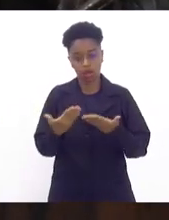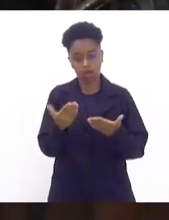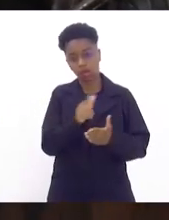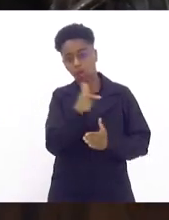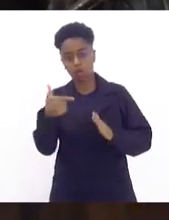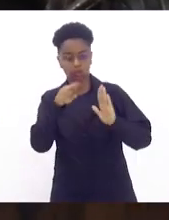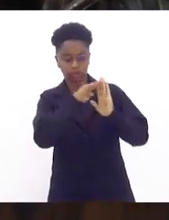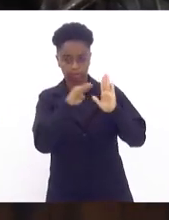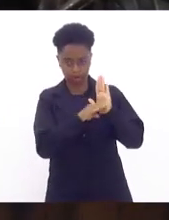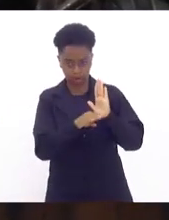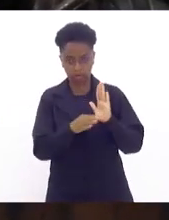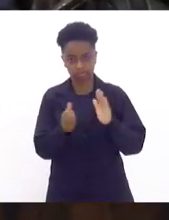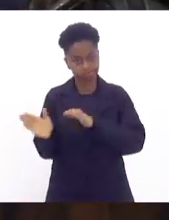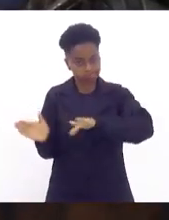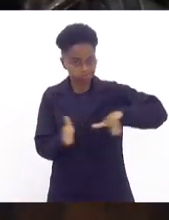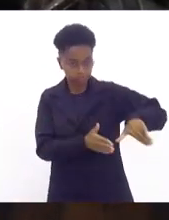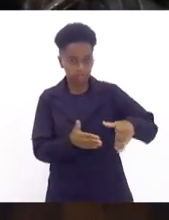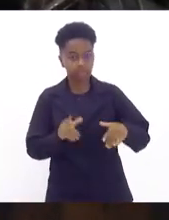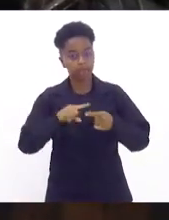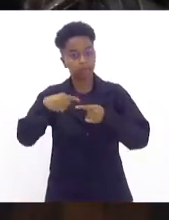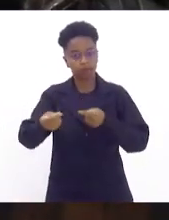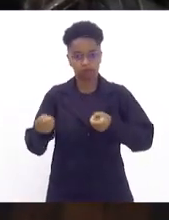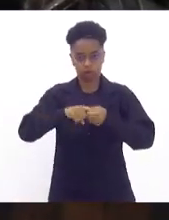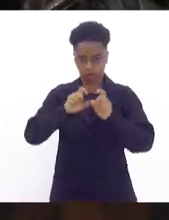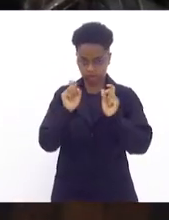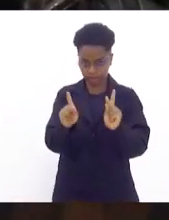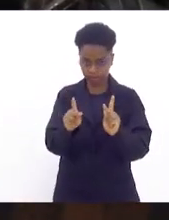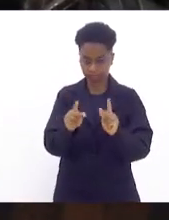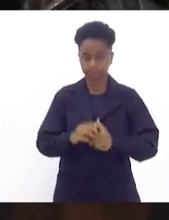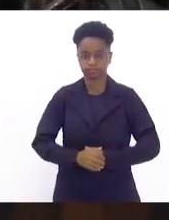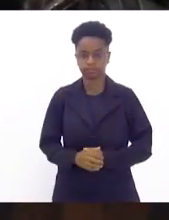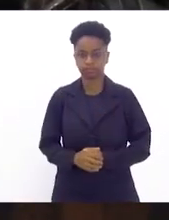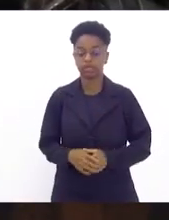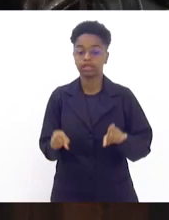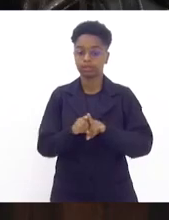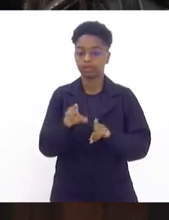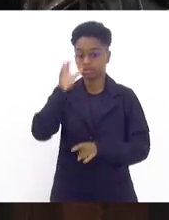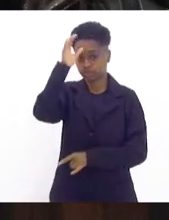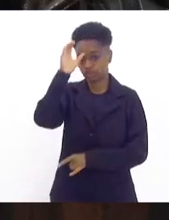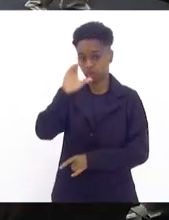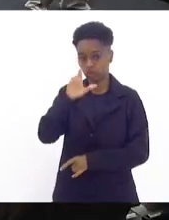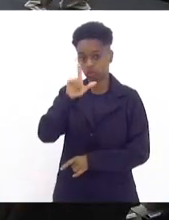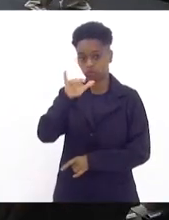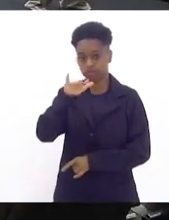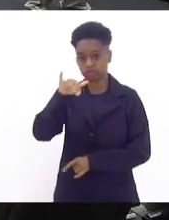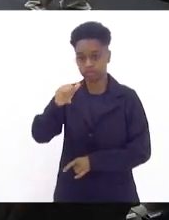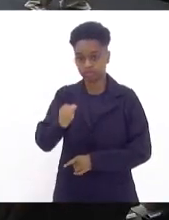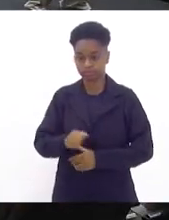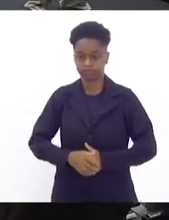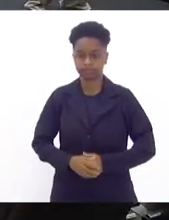depois voltamos com essa matéria em pauta, ok? A tia Lucinha é ótima, vamos lá.